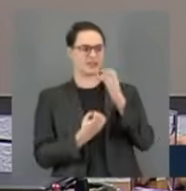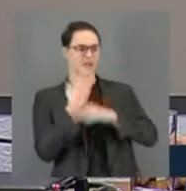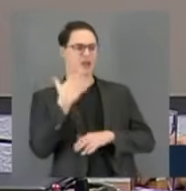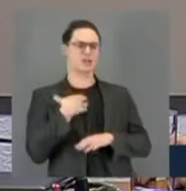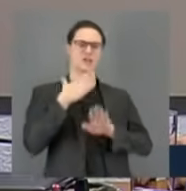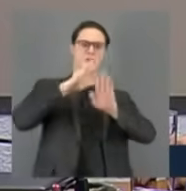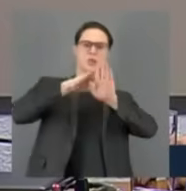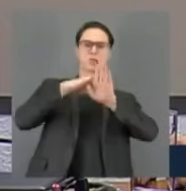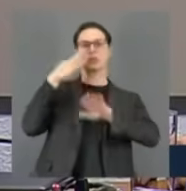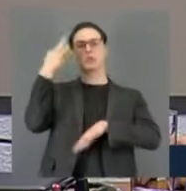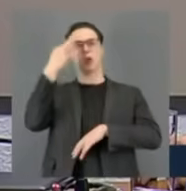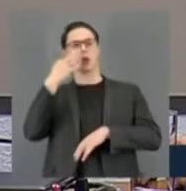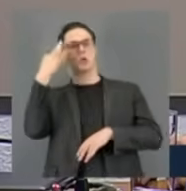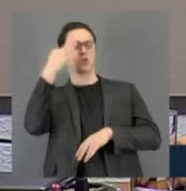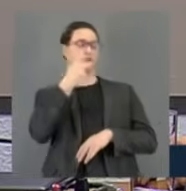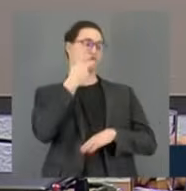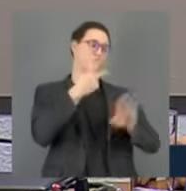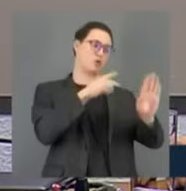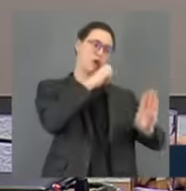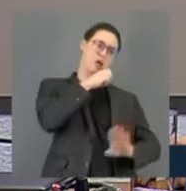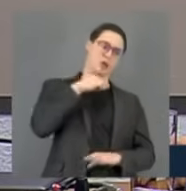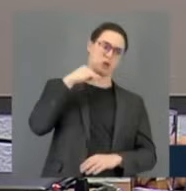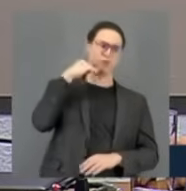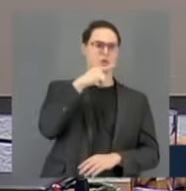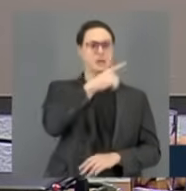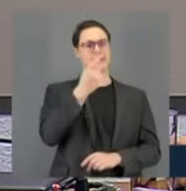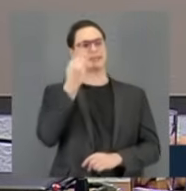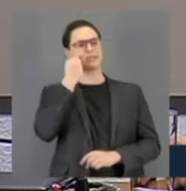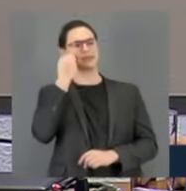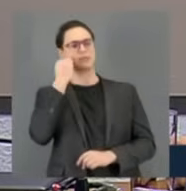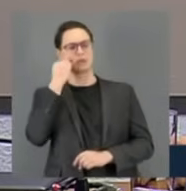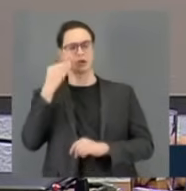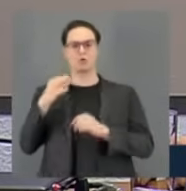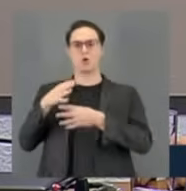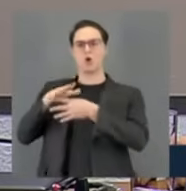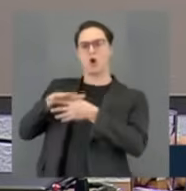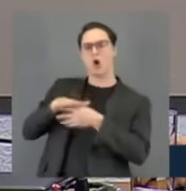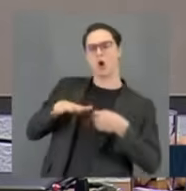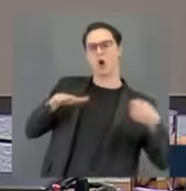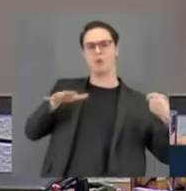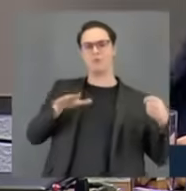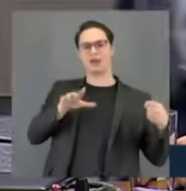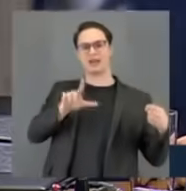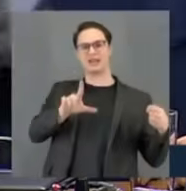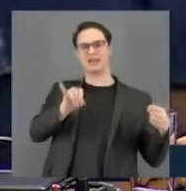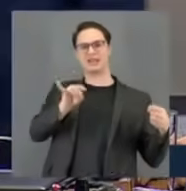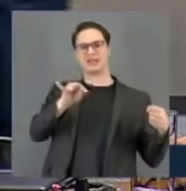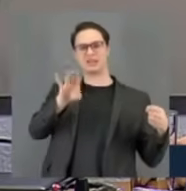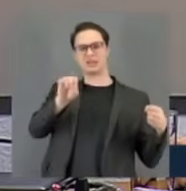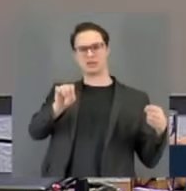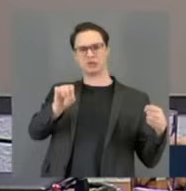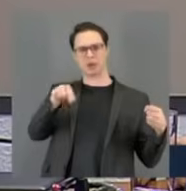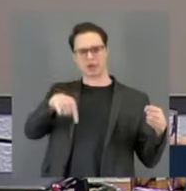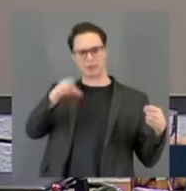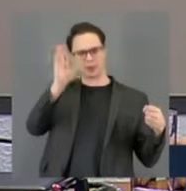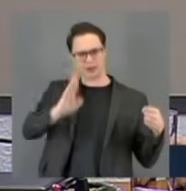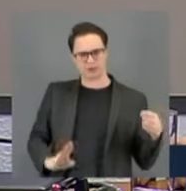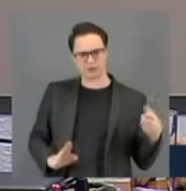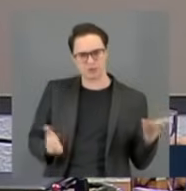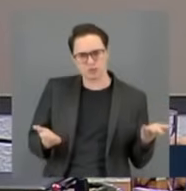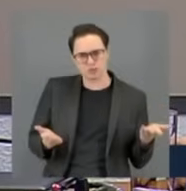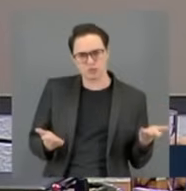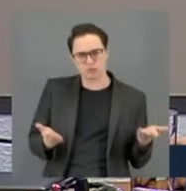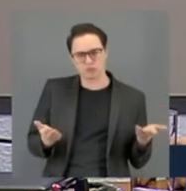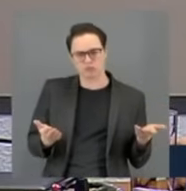conspiração de que Elon Musk está tentando roubar o lítio para baterias, né, do Brasil. Que há